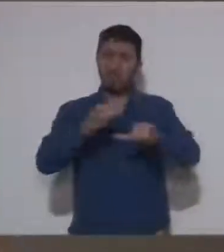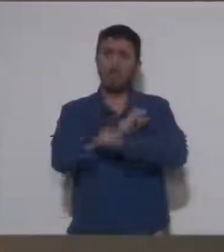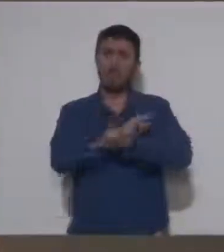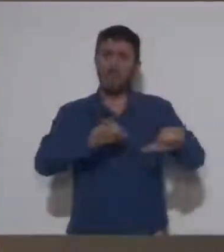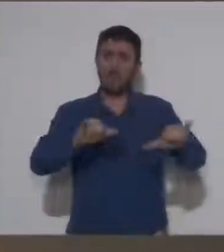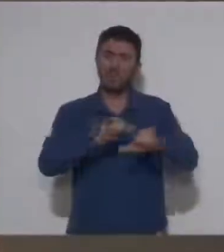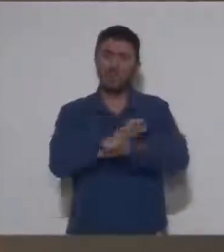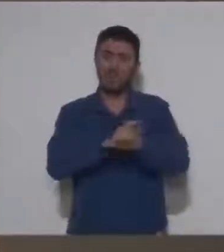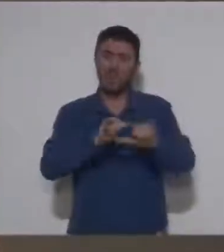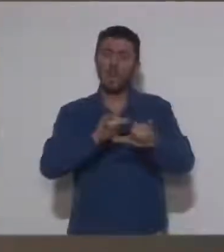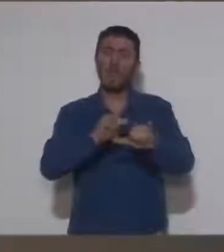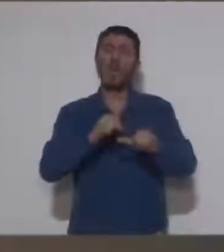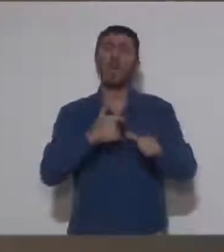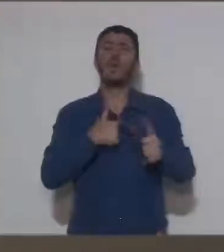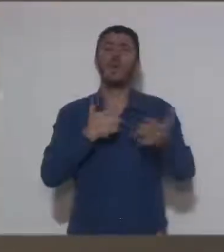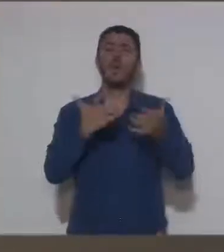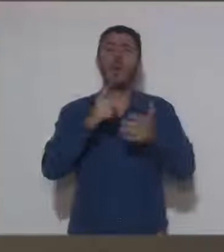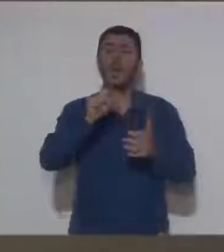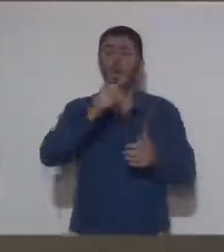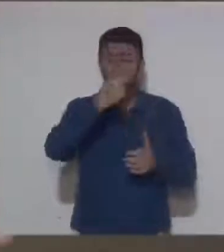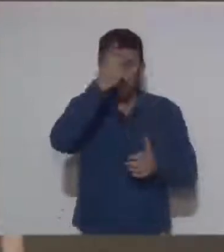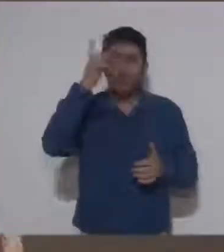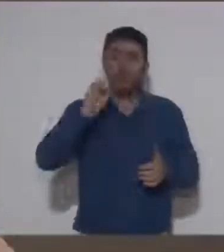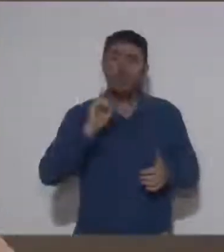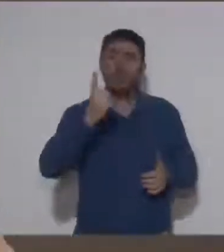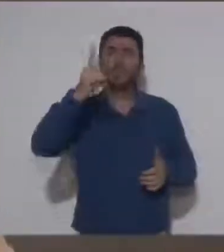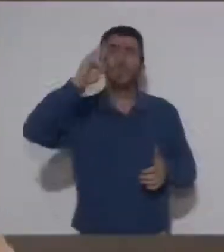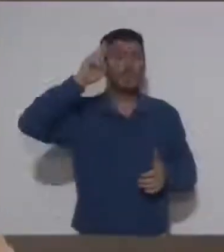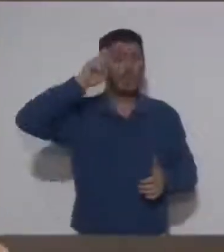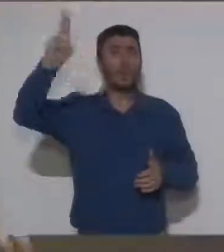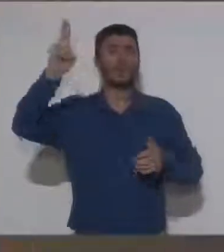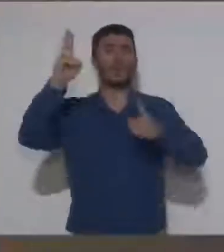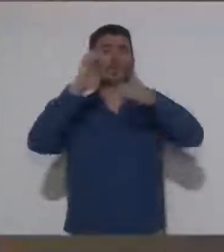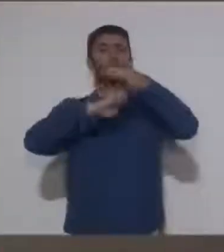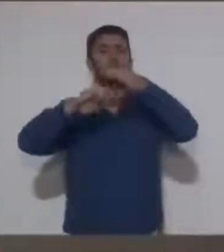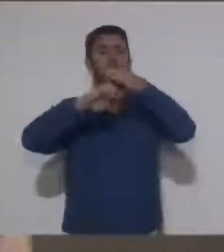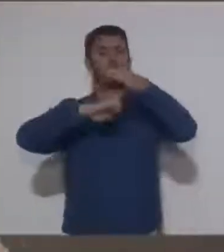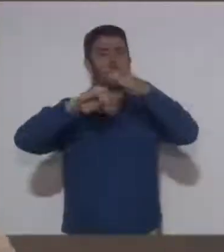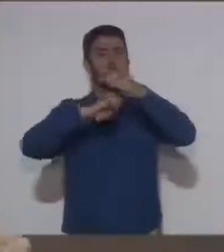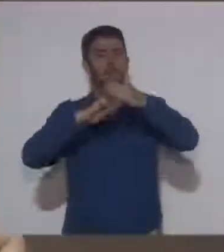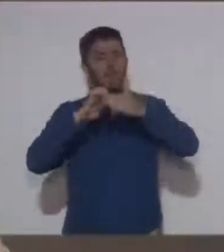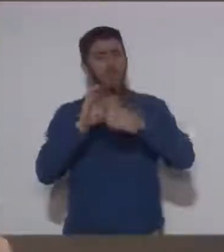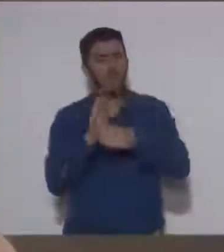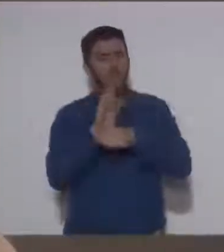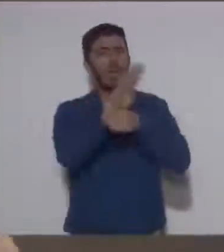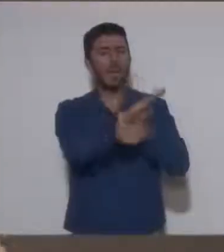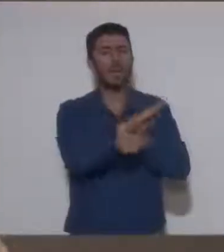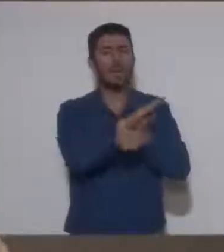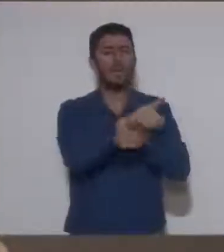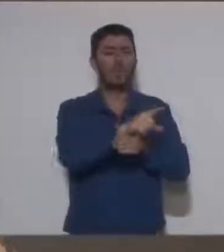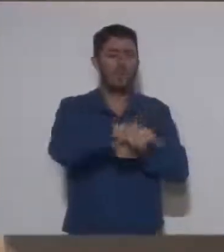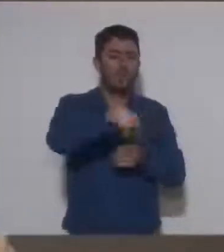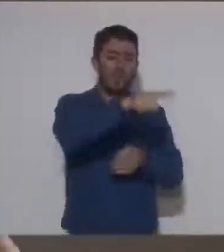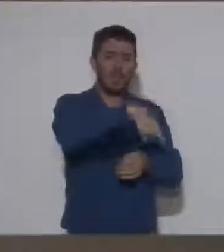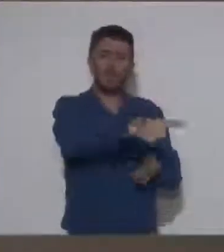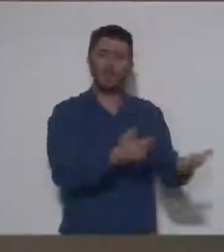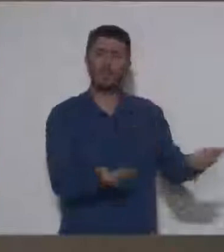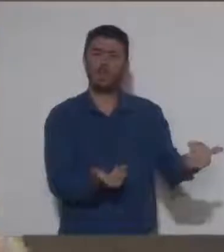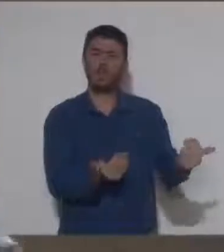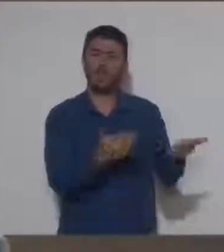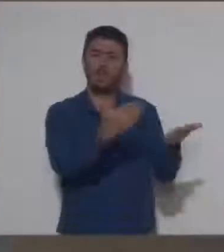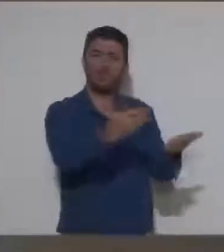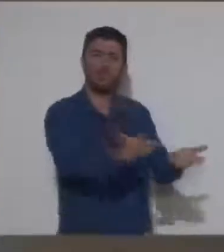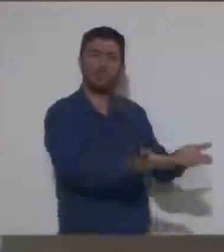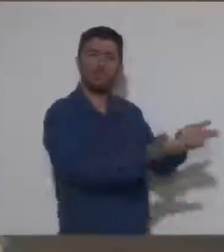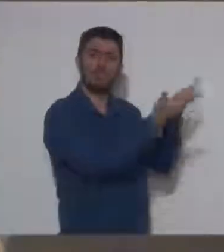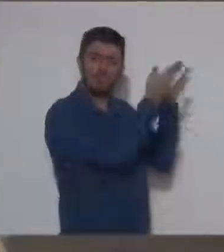convite para os empresários, cada um vai tentar fazer algo a mais para a gente se esforçar para tentar levar esses jovens para lá. Então, parabéns para a Sol,